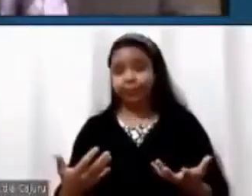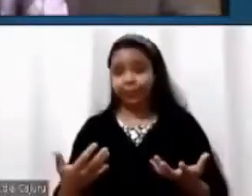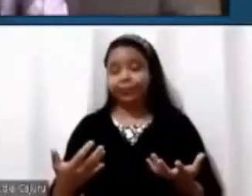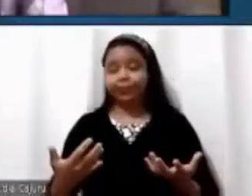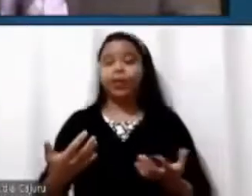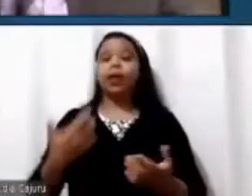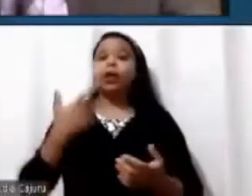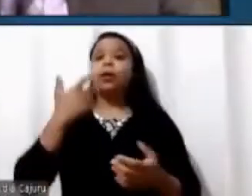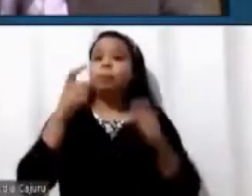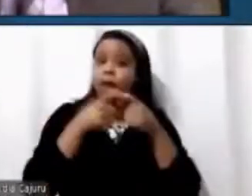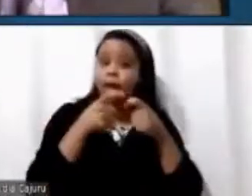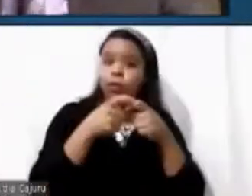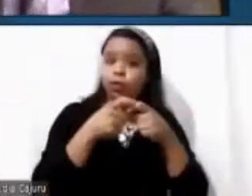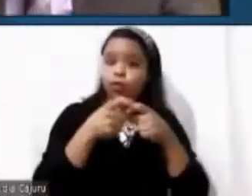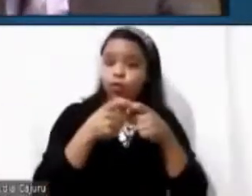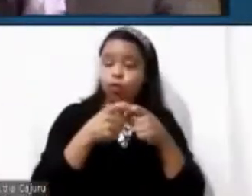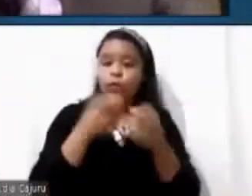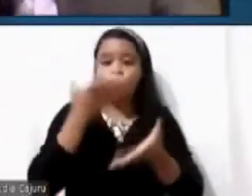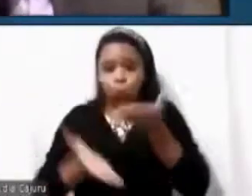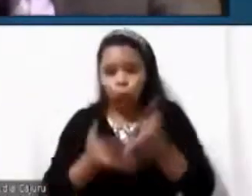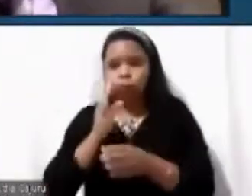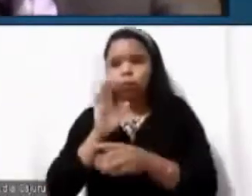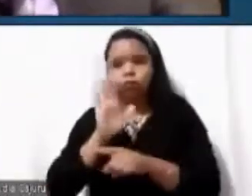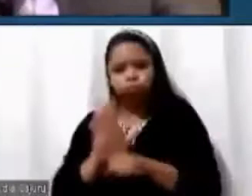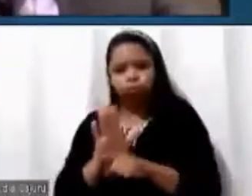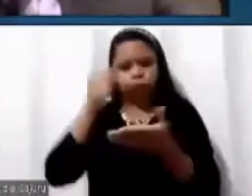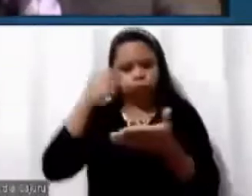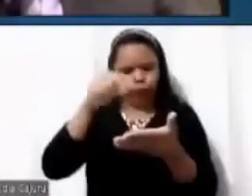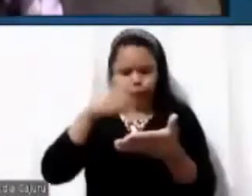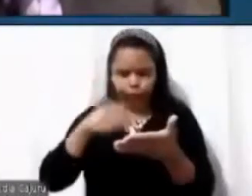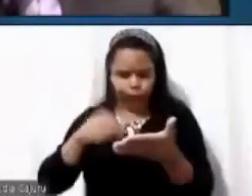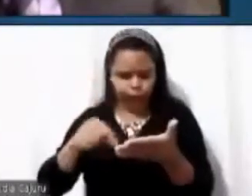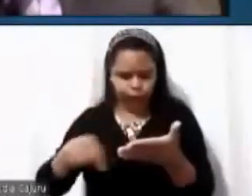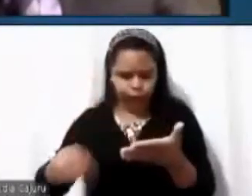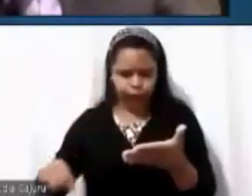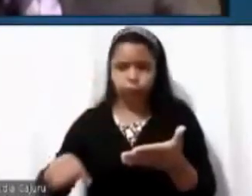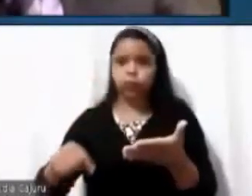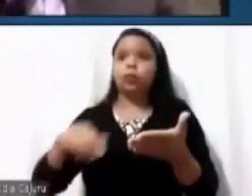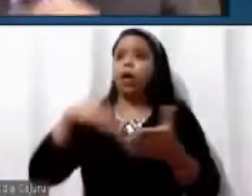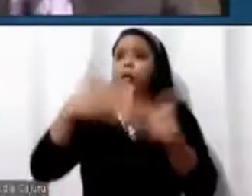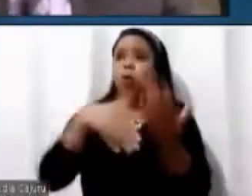terapêutica prestada na forma prevista nesta resolução. Essa é a resolução